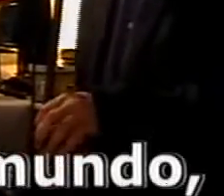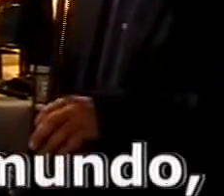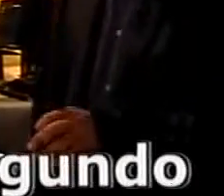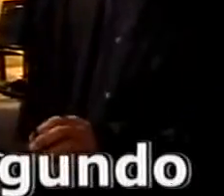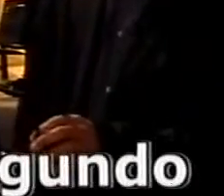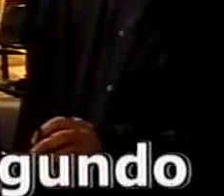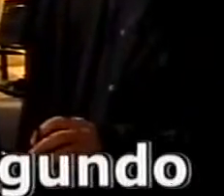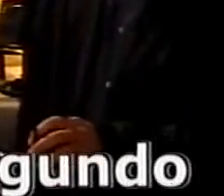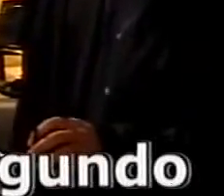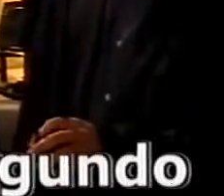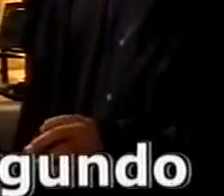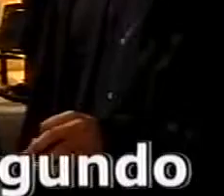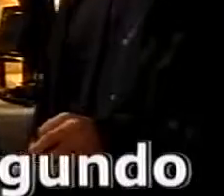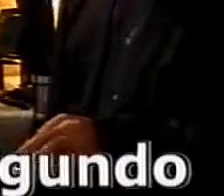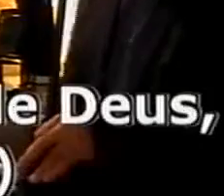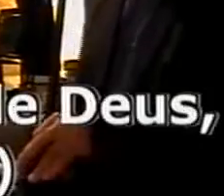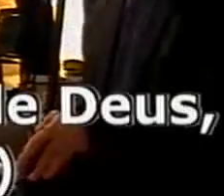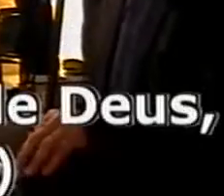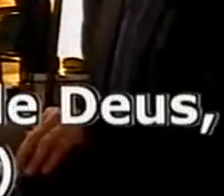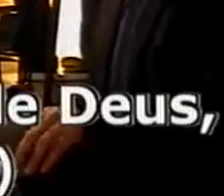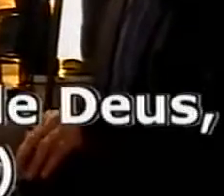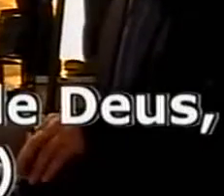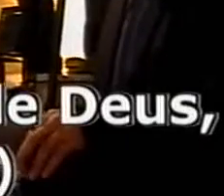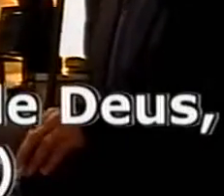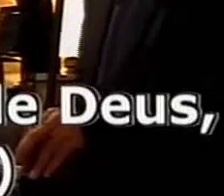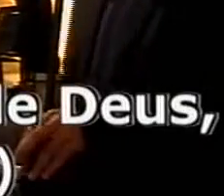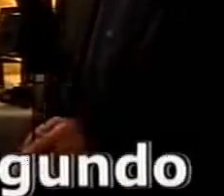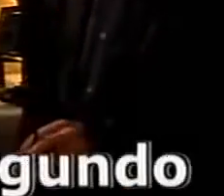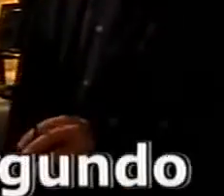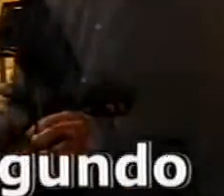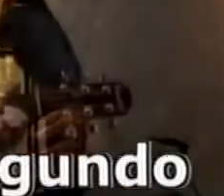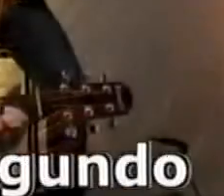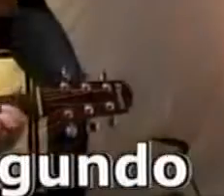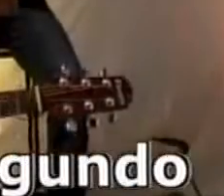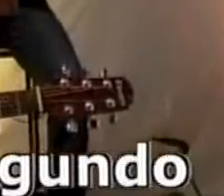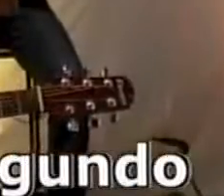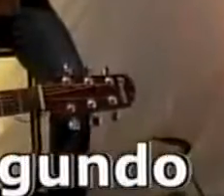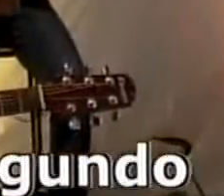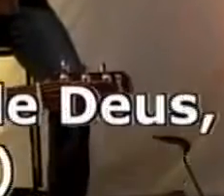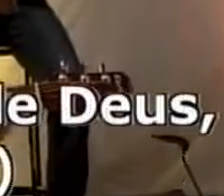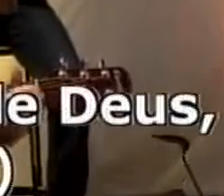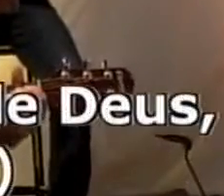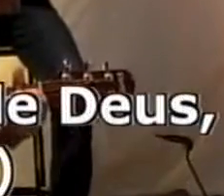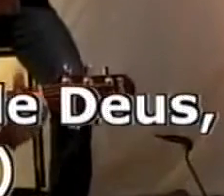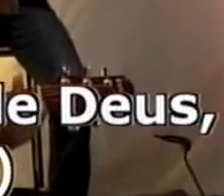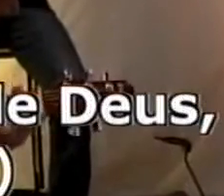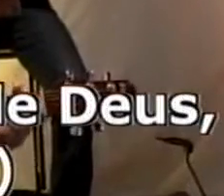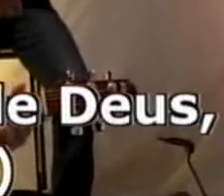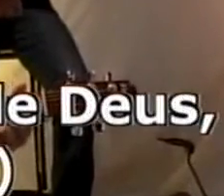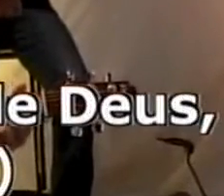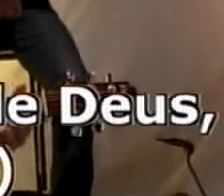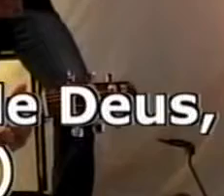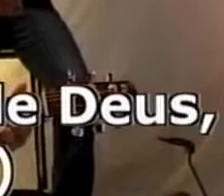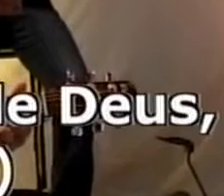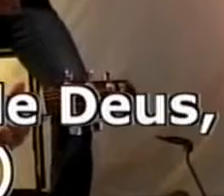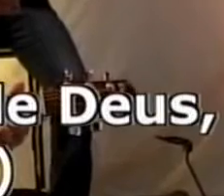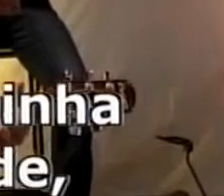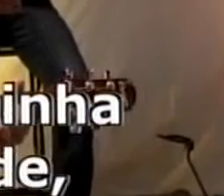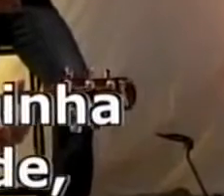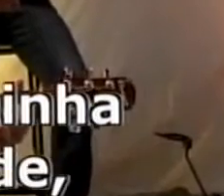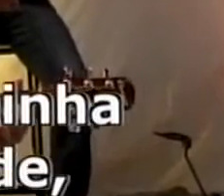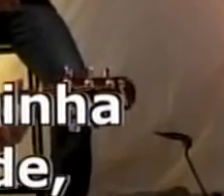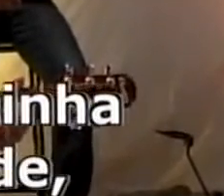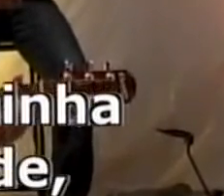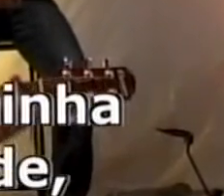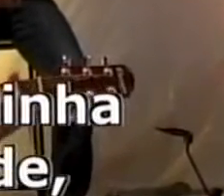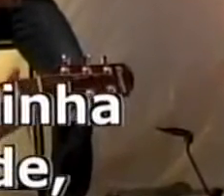todo mundo, agindo segundo a vontade de Deus, agindo segundo a vontade de Deus. Não